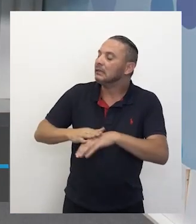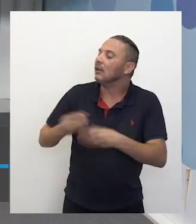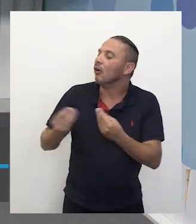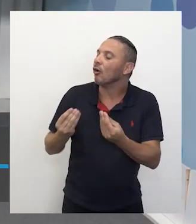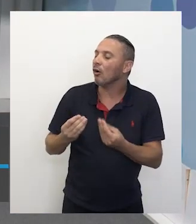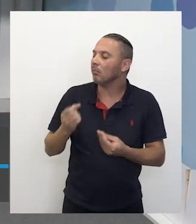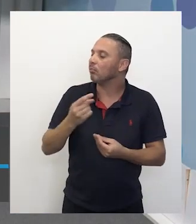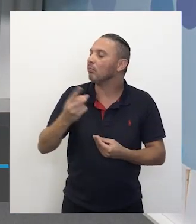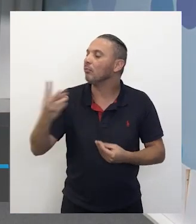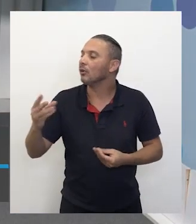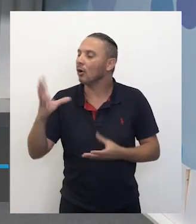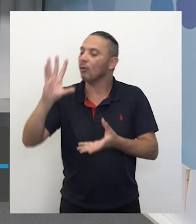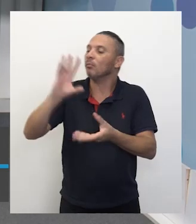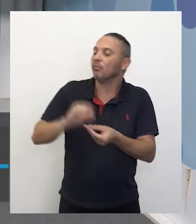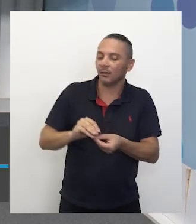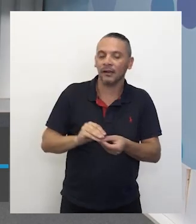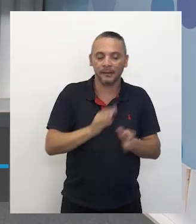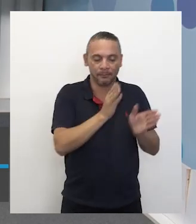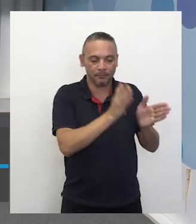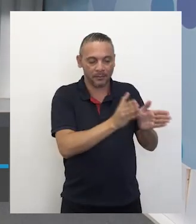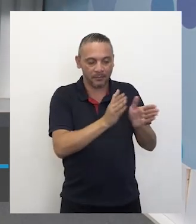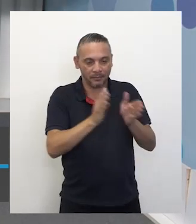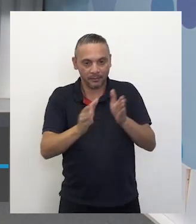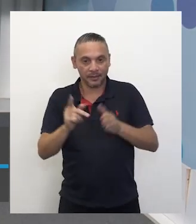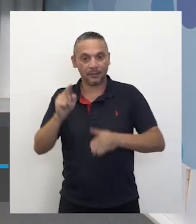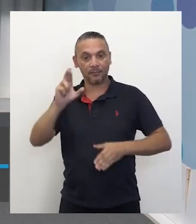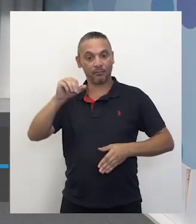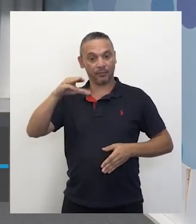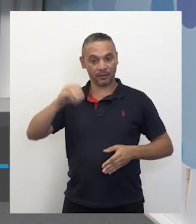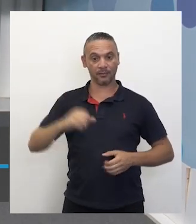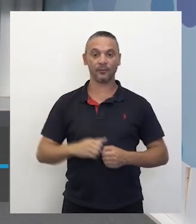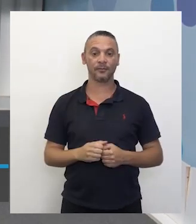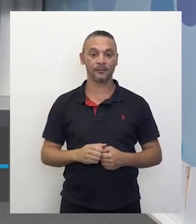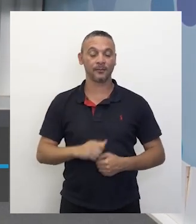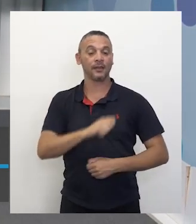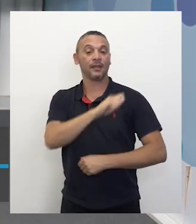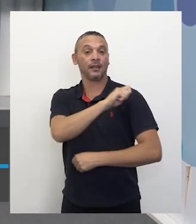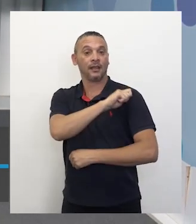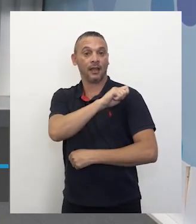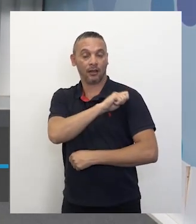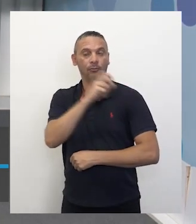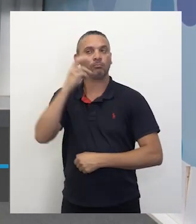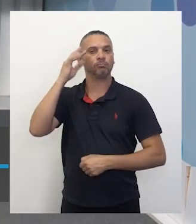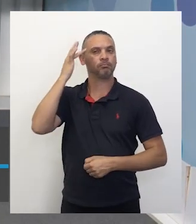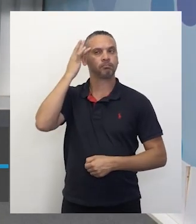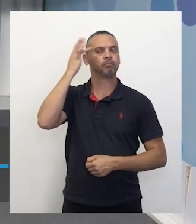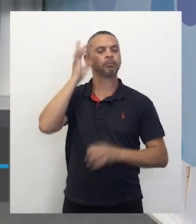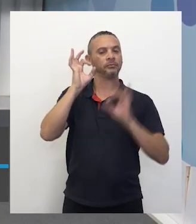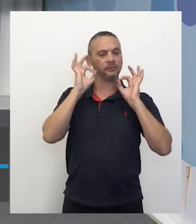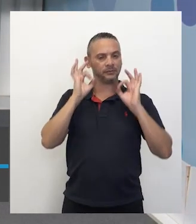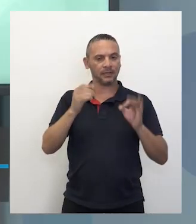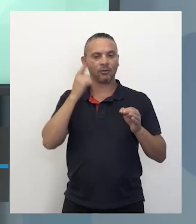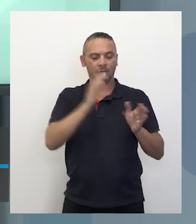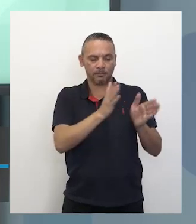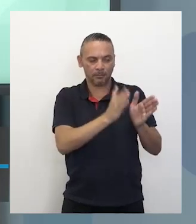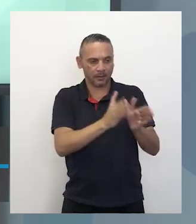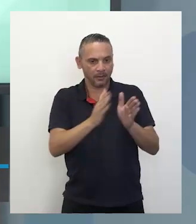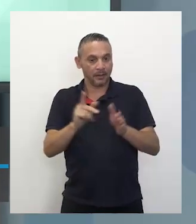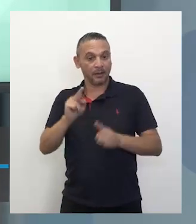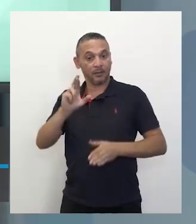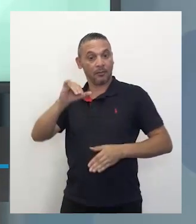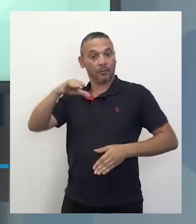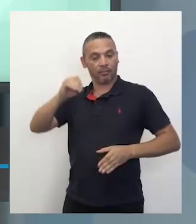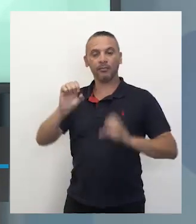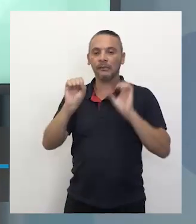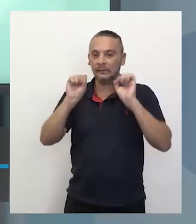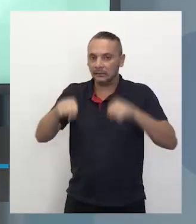um? Não, faço decomposição em fatores primos. O aluno experiente, ele faz em decomposição de fatores primos, sim. O aluno que